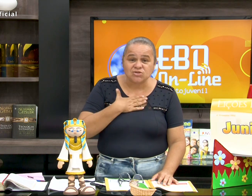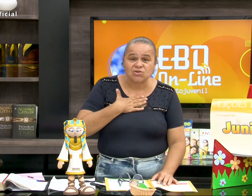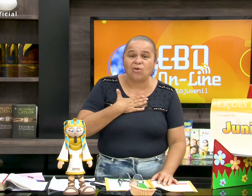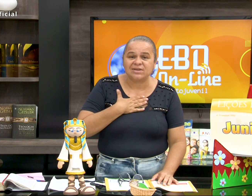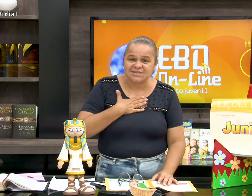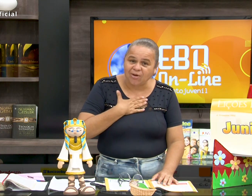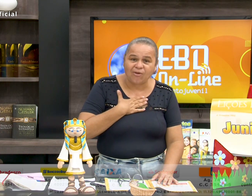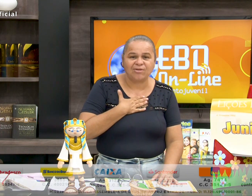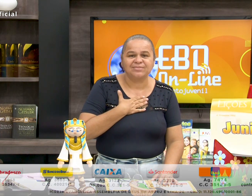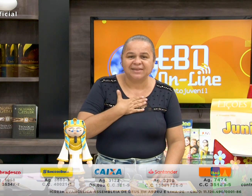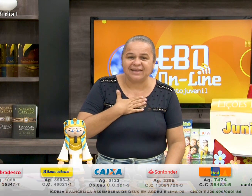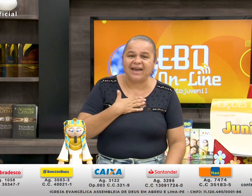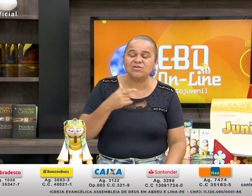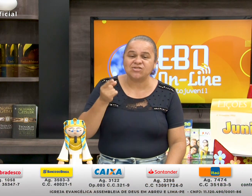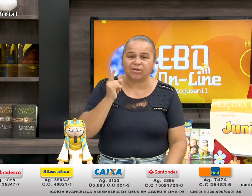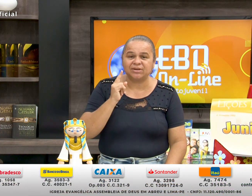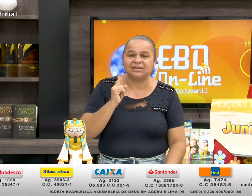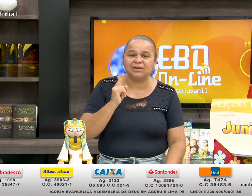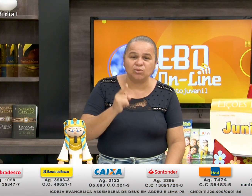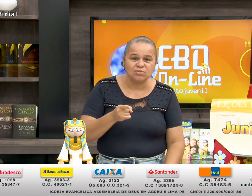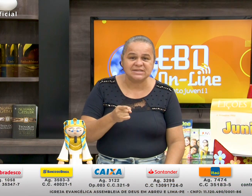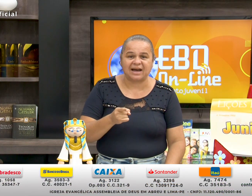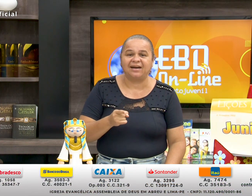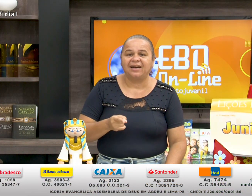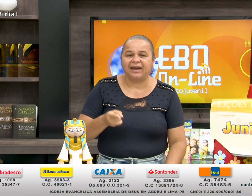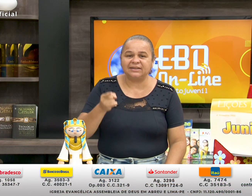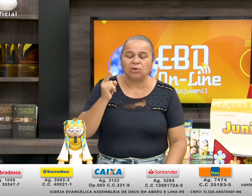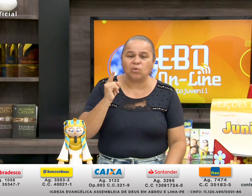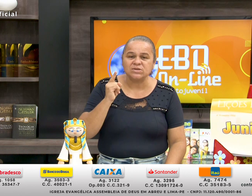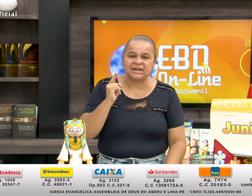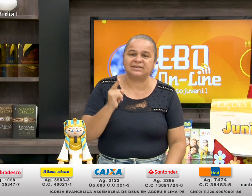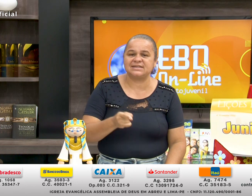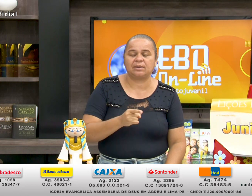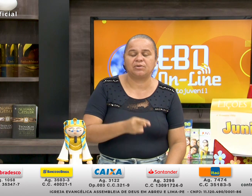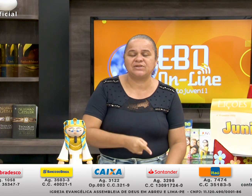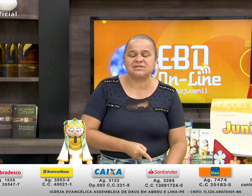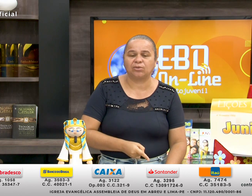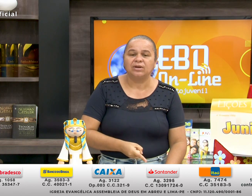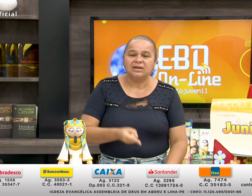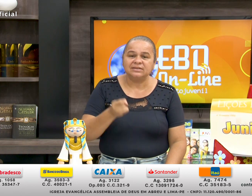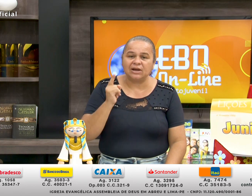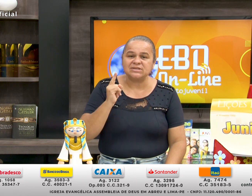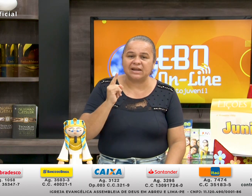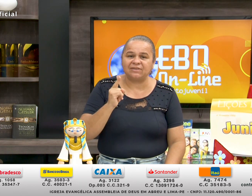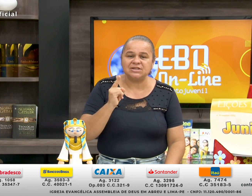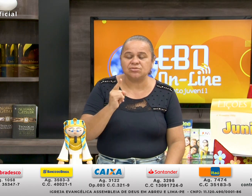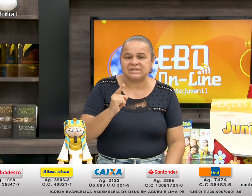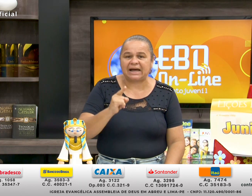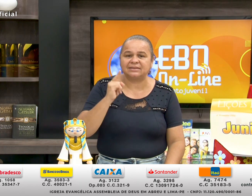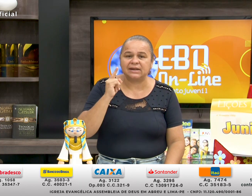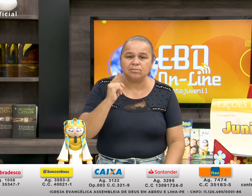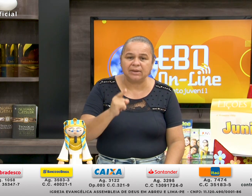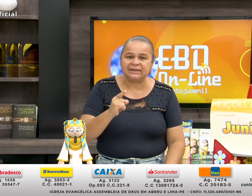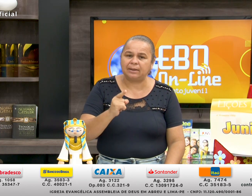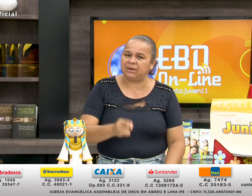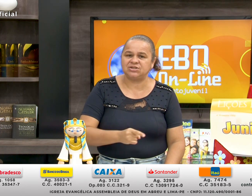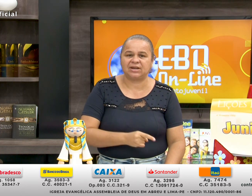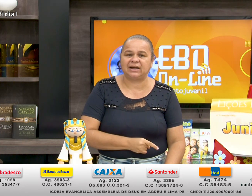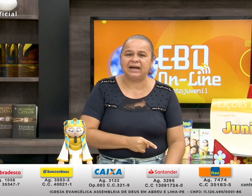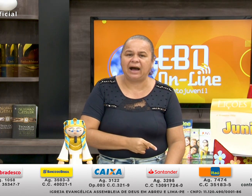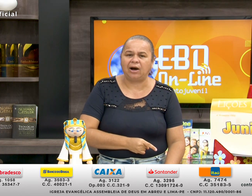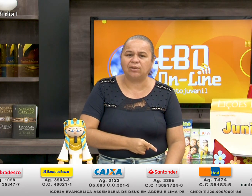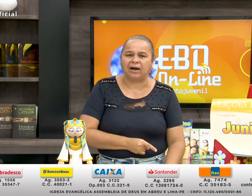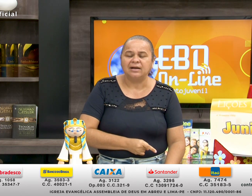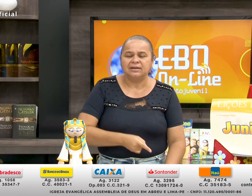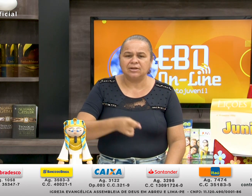ele, eu sou o que sou. Eu sou o que te usa. Então, com certeza, professor, Deus, ele vai te usar tremendamente em